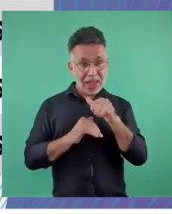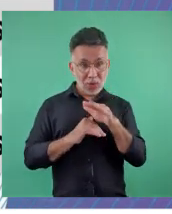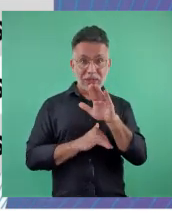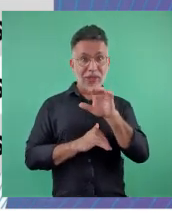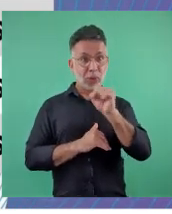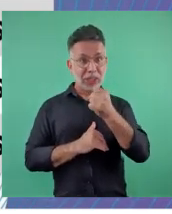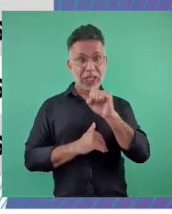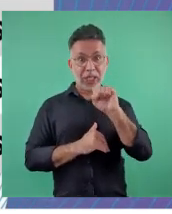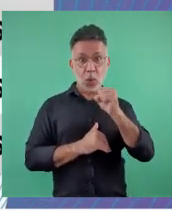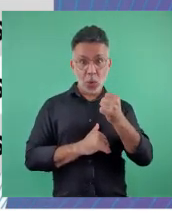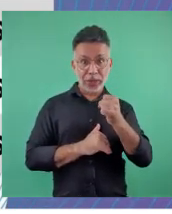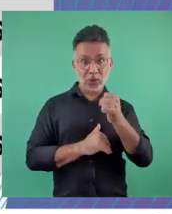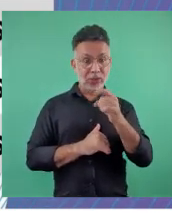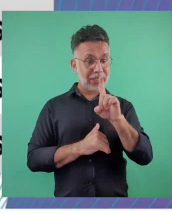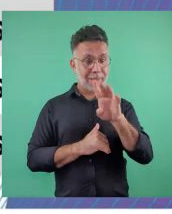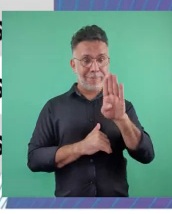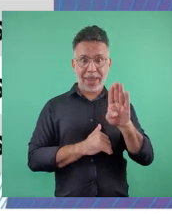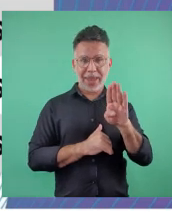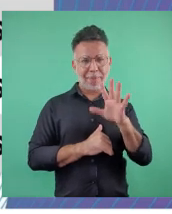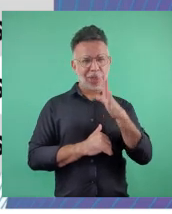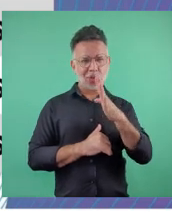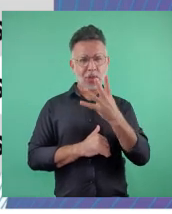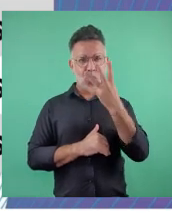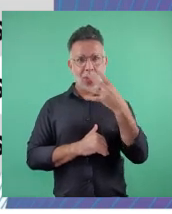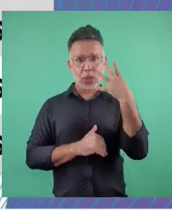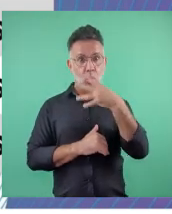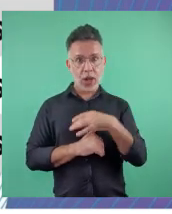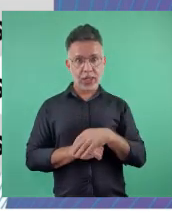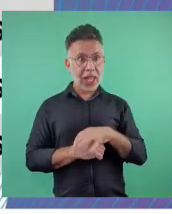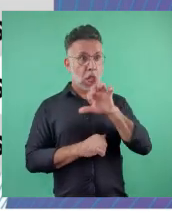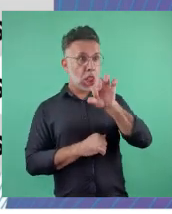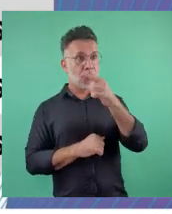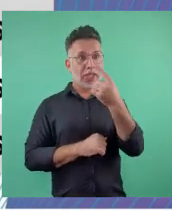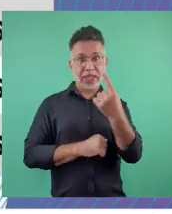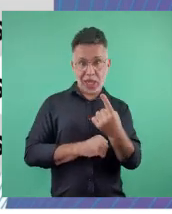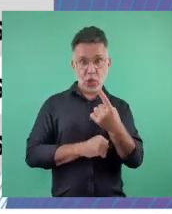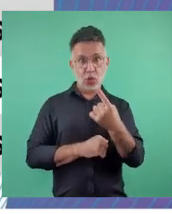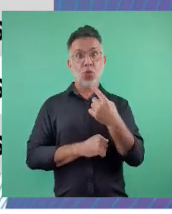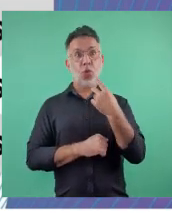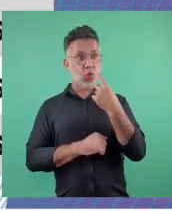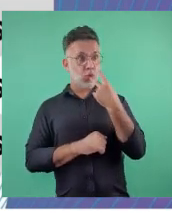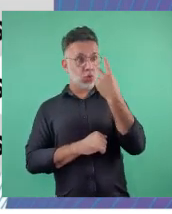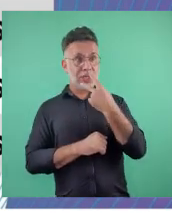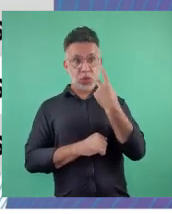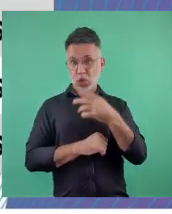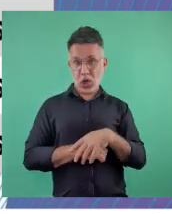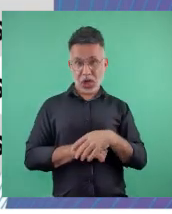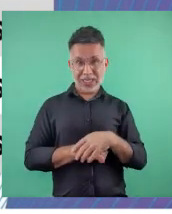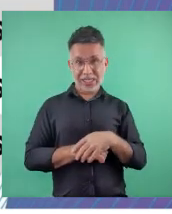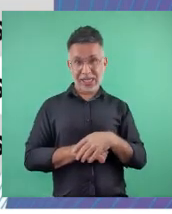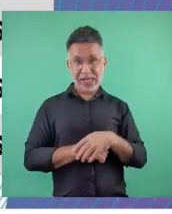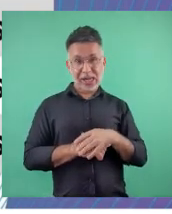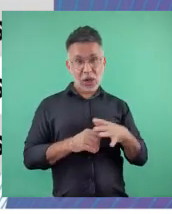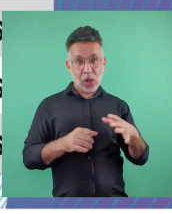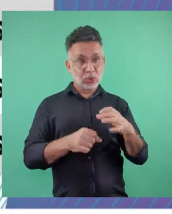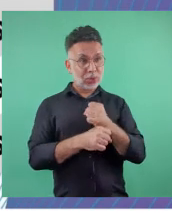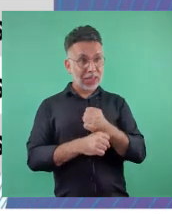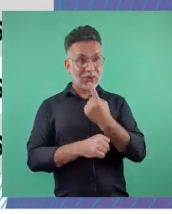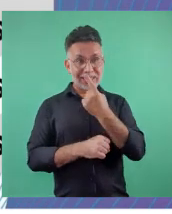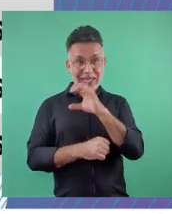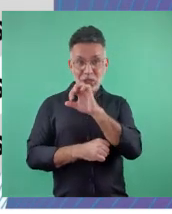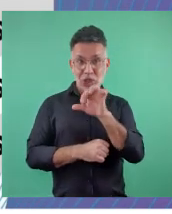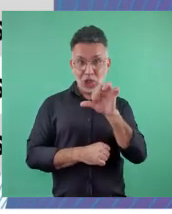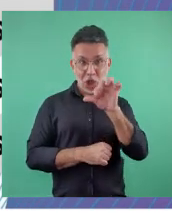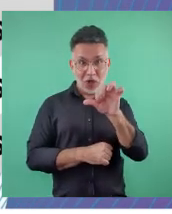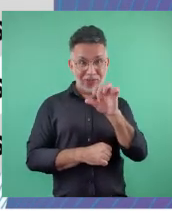88 dB, 4 horas, 91, 2 horas, chegando a 109 dB,